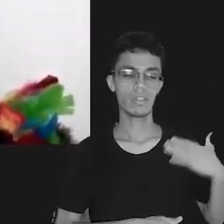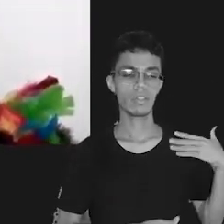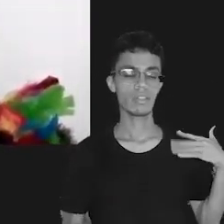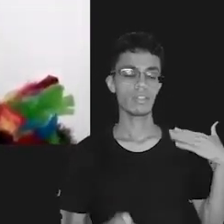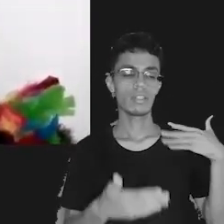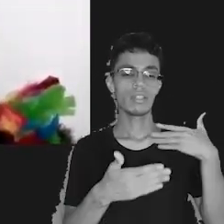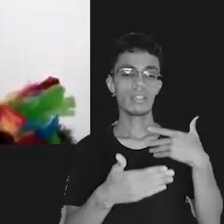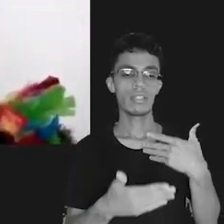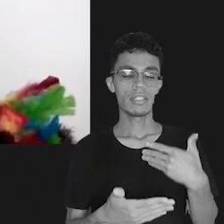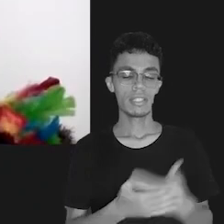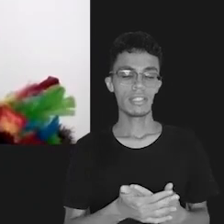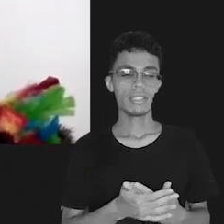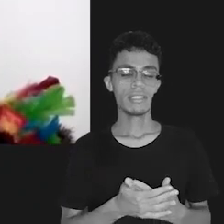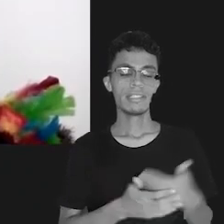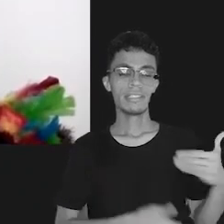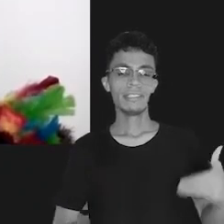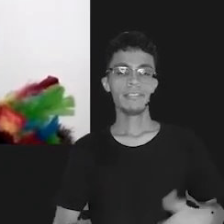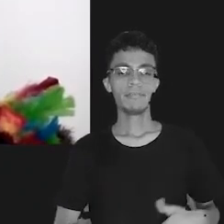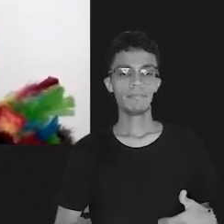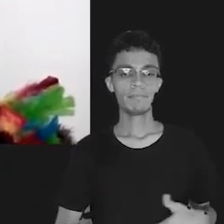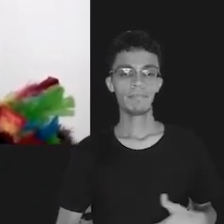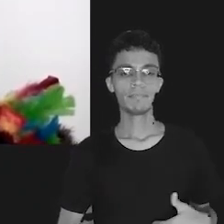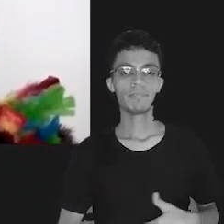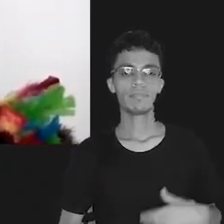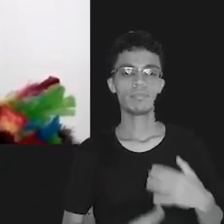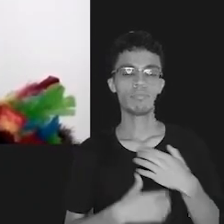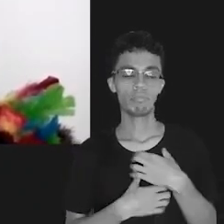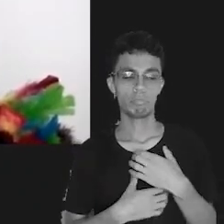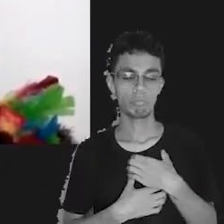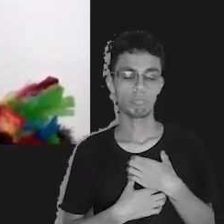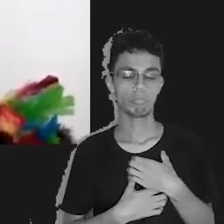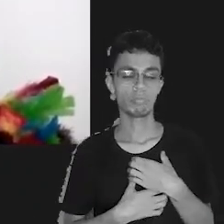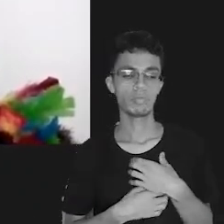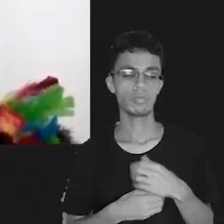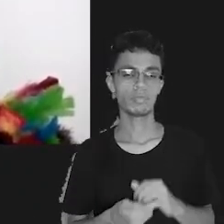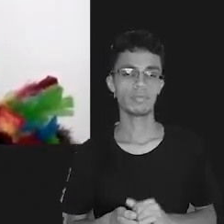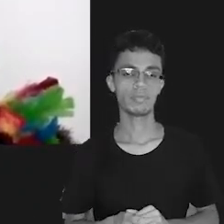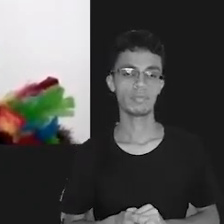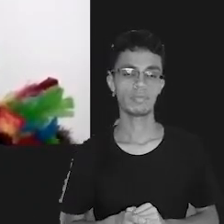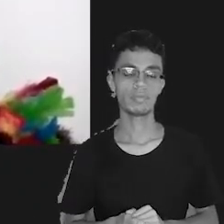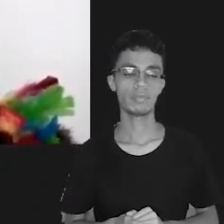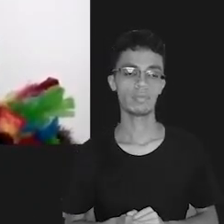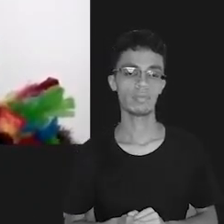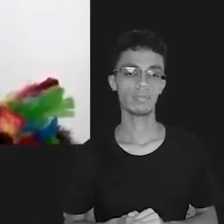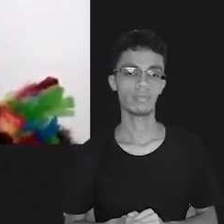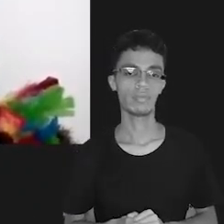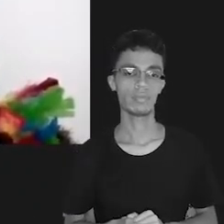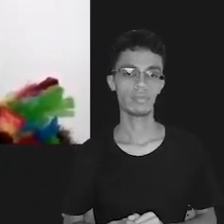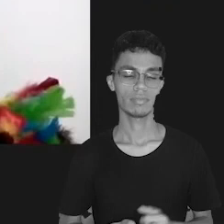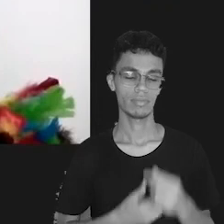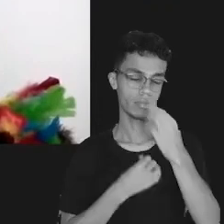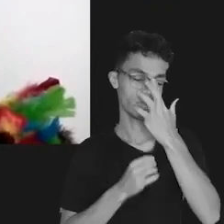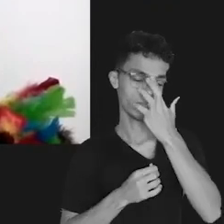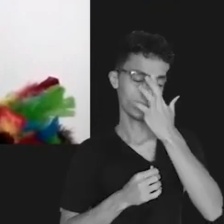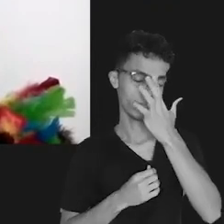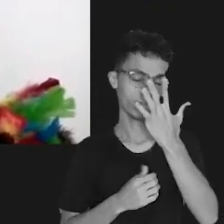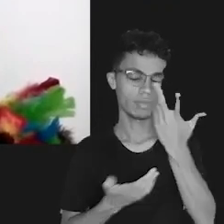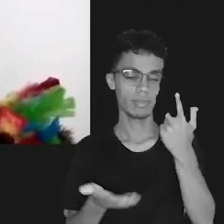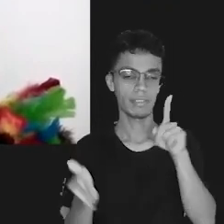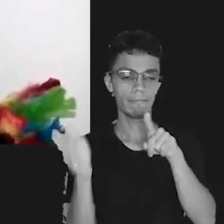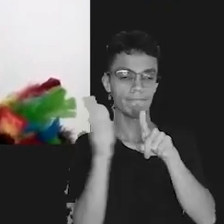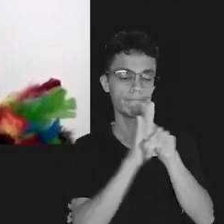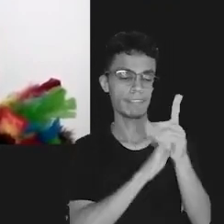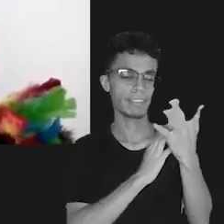essa tortura da fome, é inevitável ele não questionar Deus